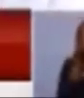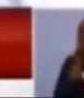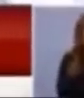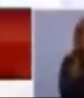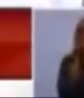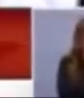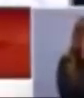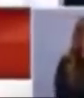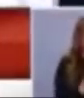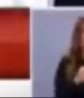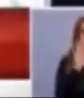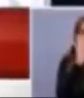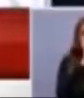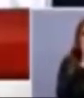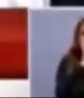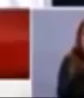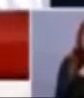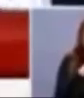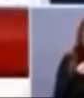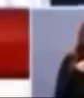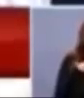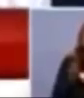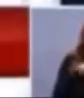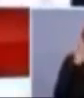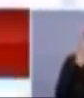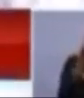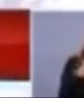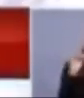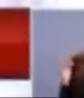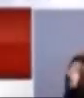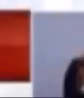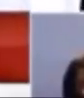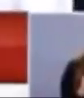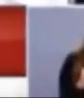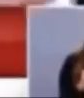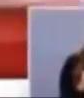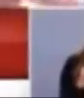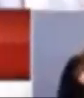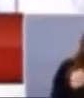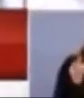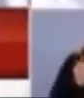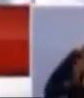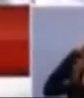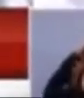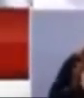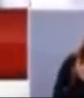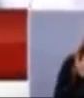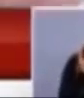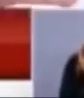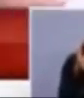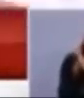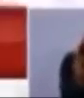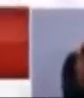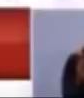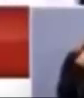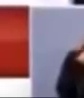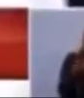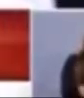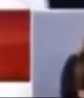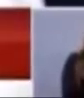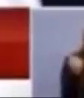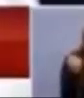se eu quiser é é isso que gerir o clube anunciou ontem que o suscitar através de imagens